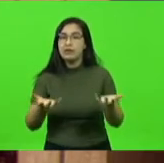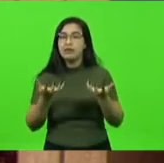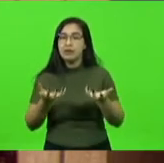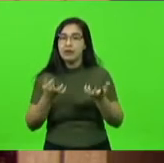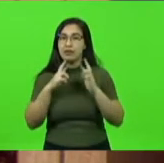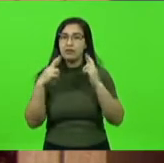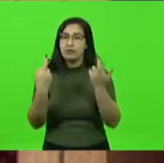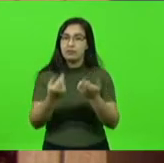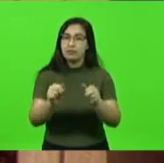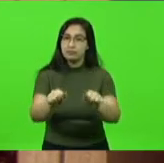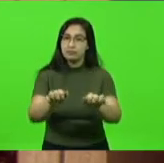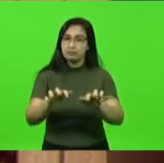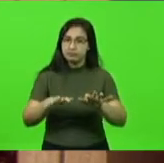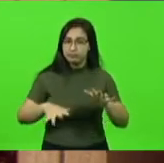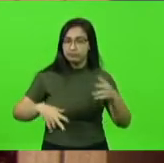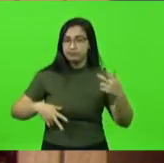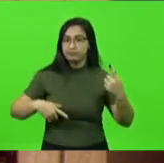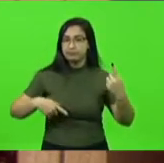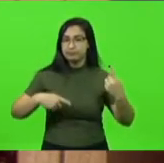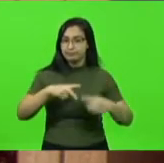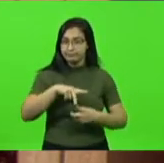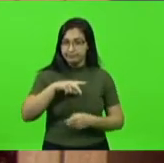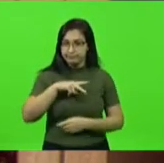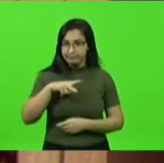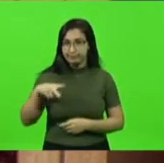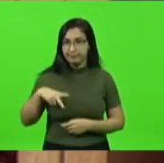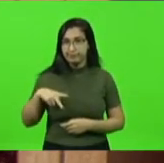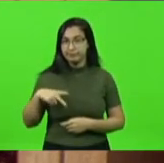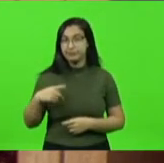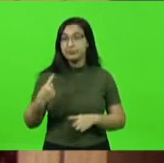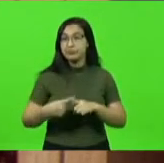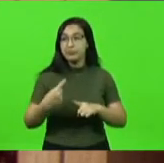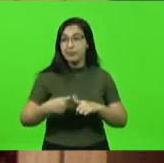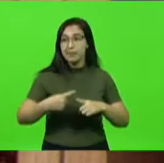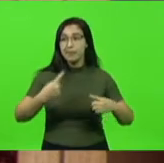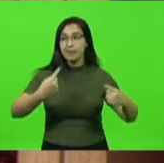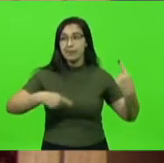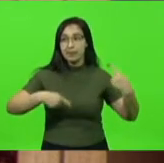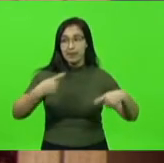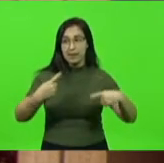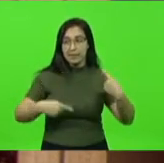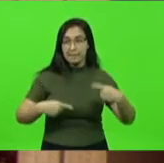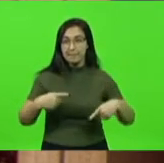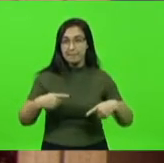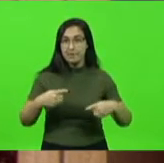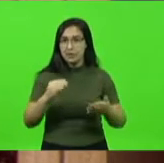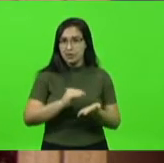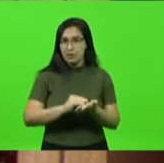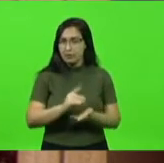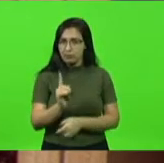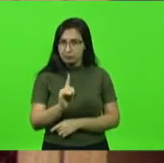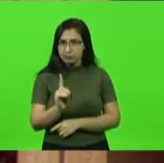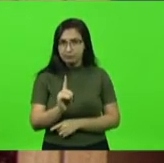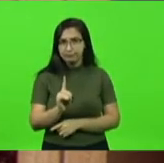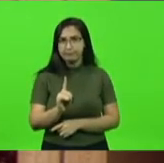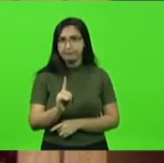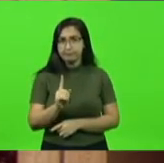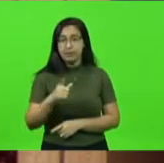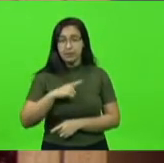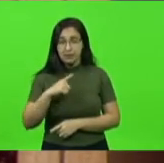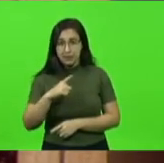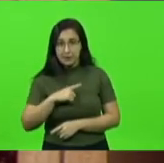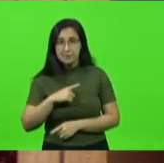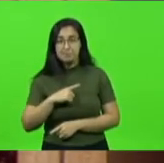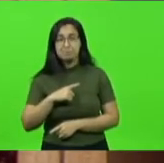casa. Eu só faço essa retificação porque debate, meu amigo, não faltou para esta pauta. Se na Comissão